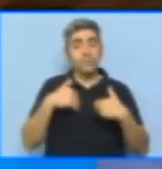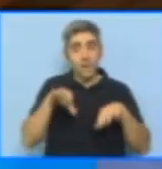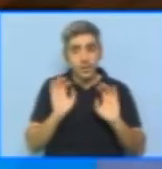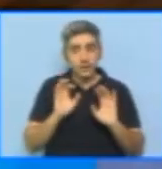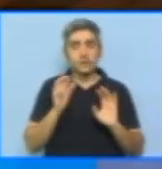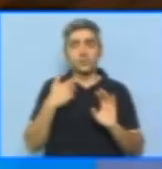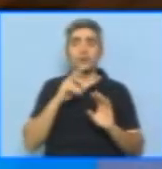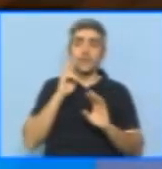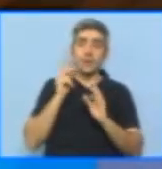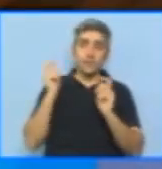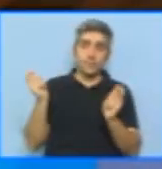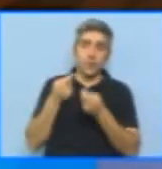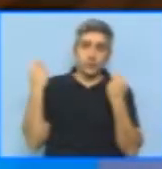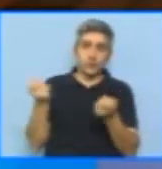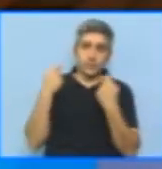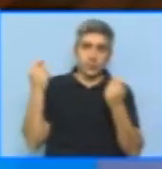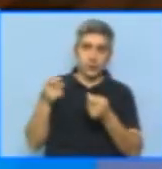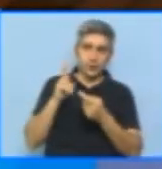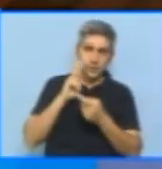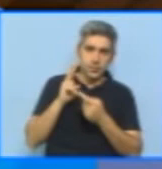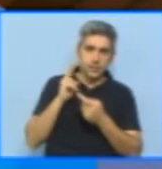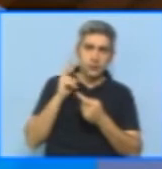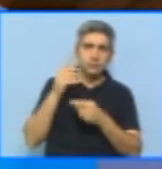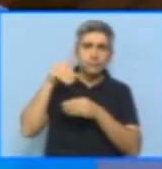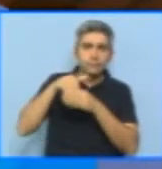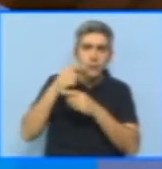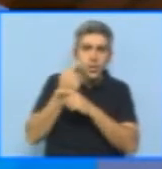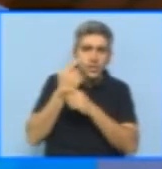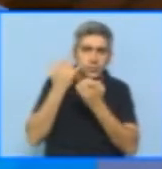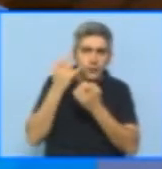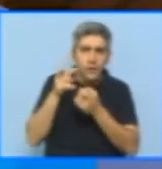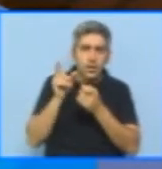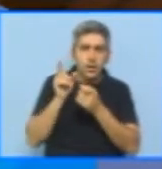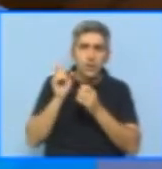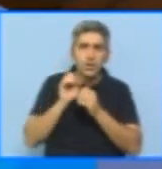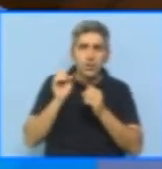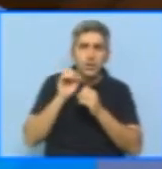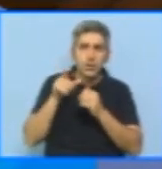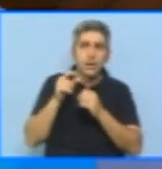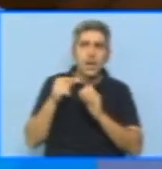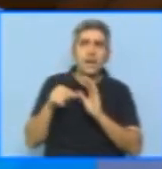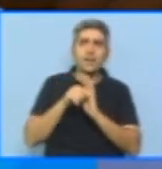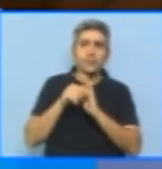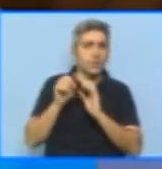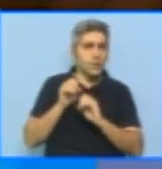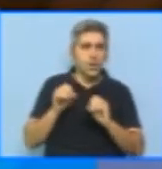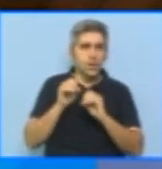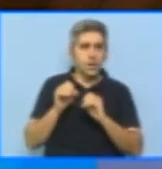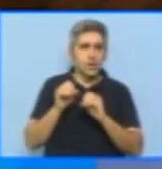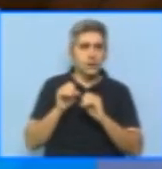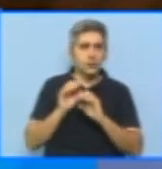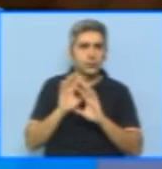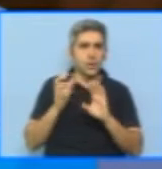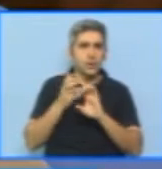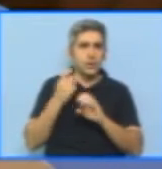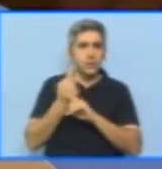exemplo, a publicidade e formos recolher a sua essência, não há nada na publicidade que seja negativo. Só se realçam